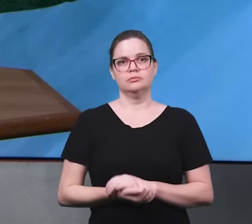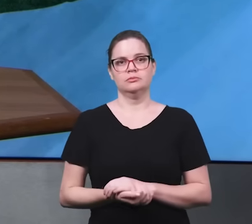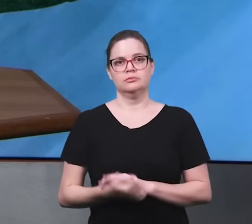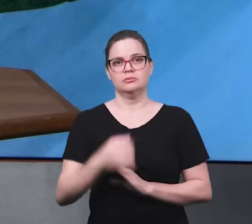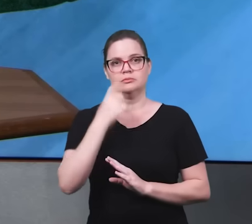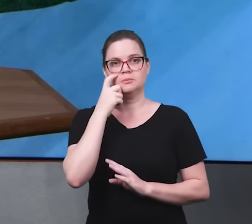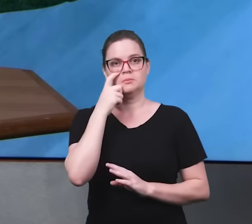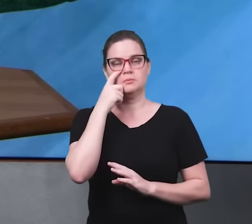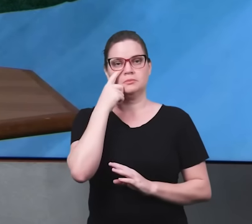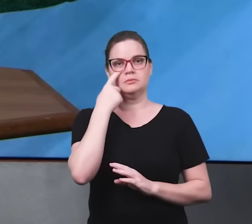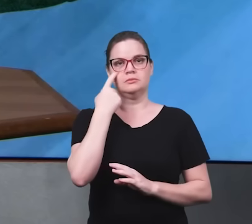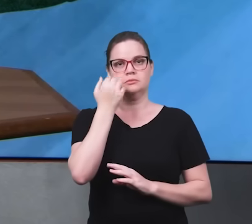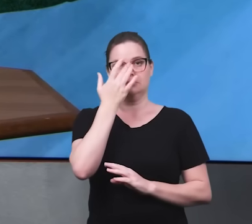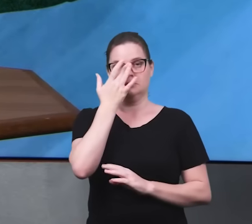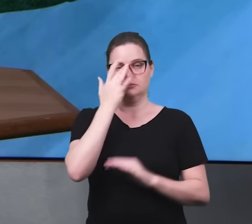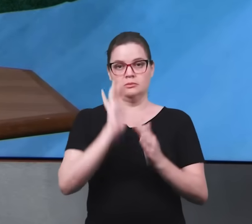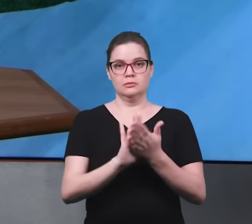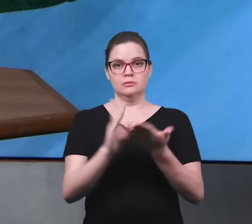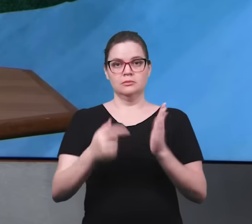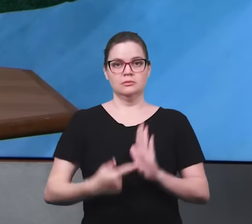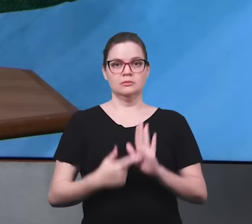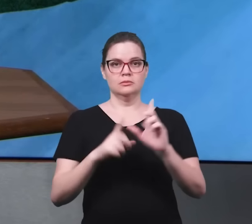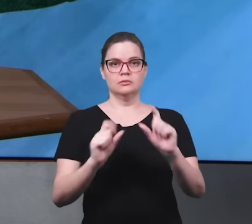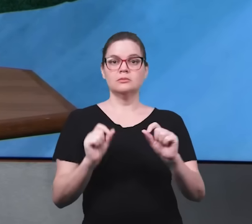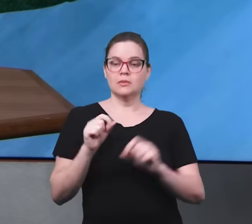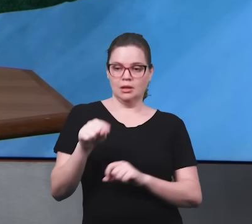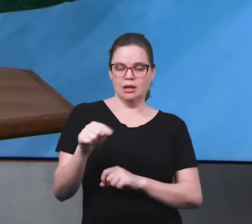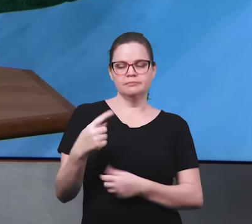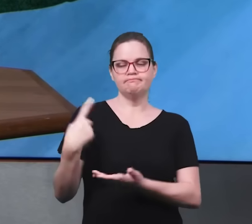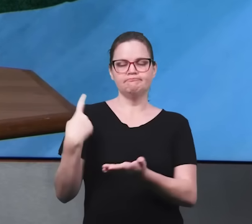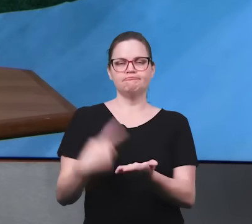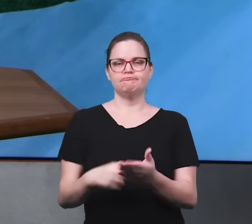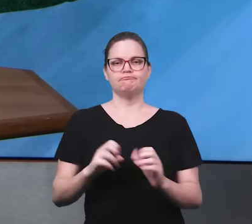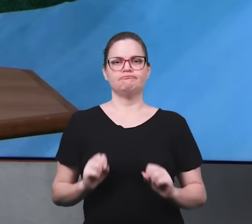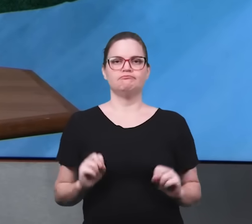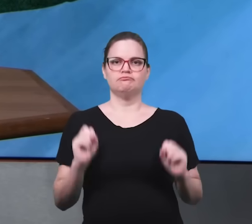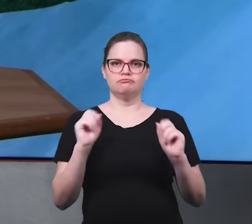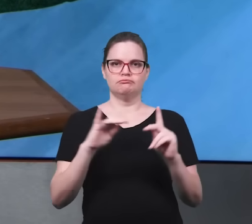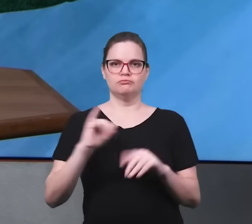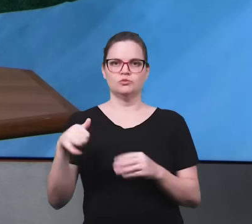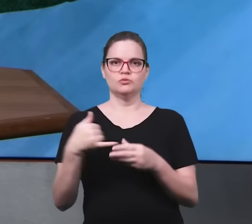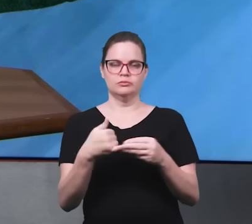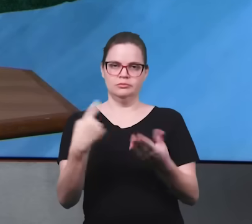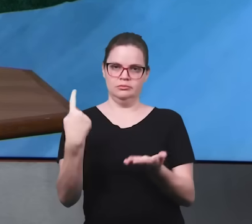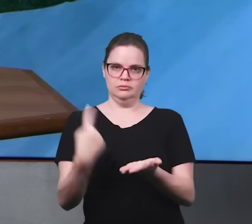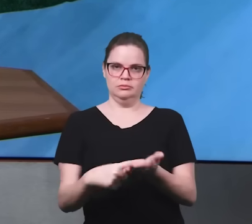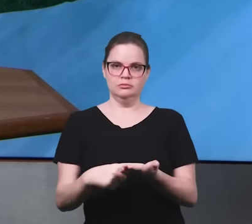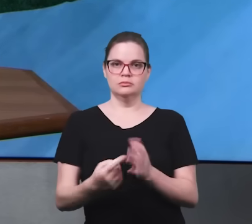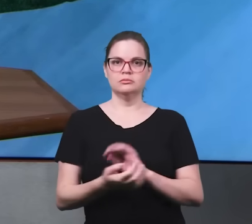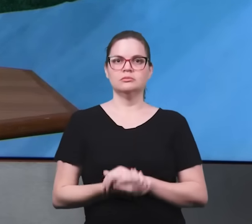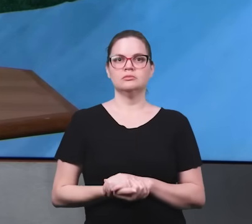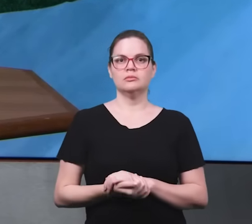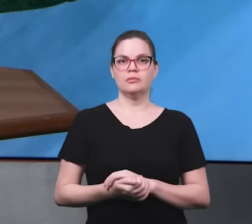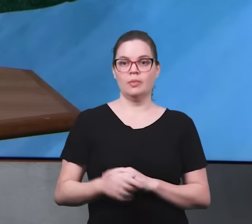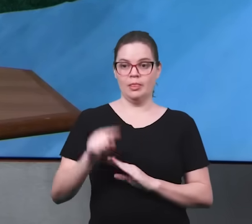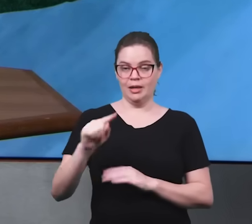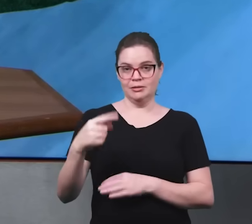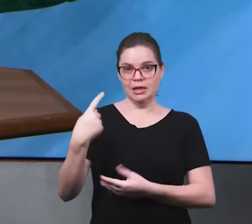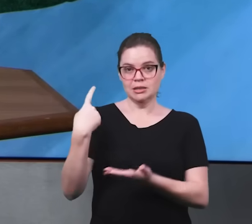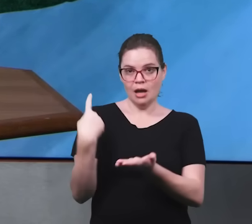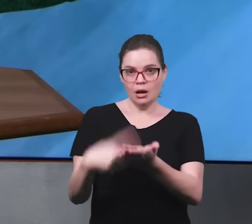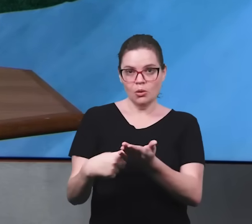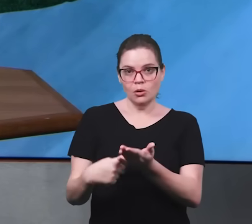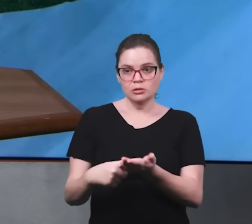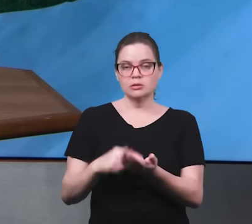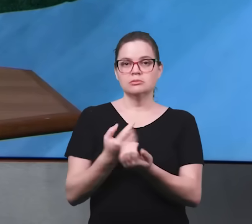conosco. A palavra de Deus diz que uma aliança foi feita. E essa aliança trouxe vida